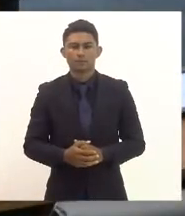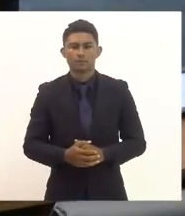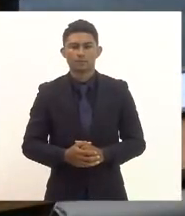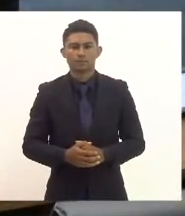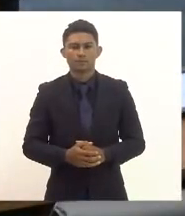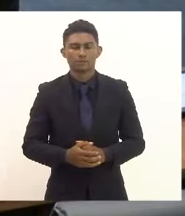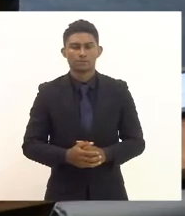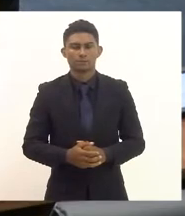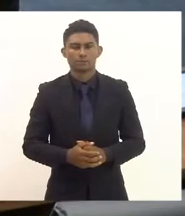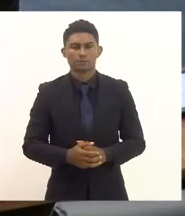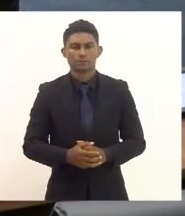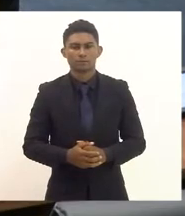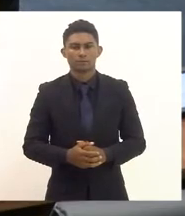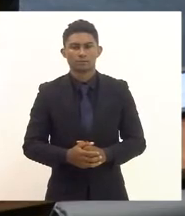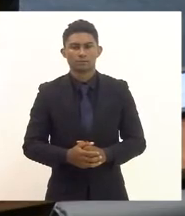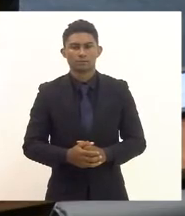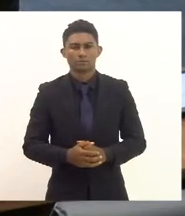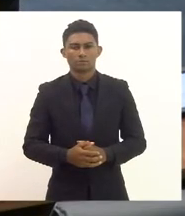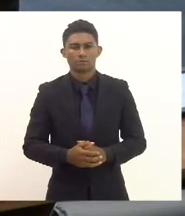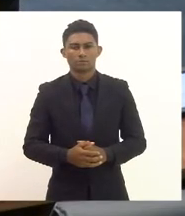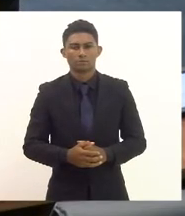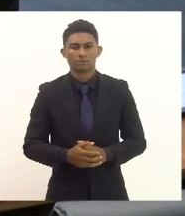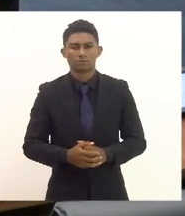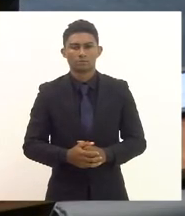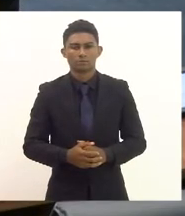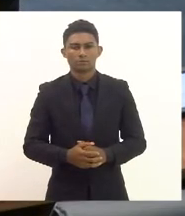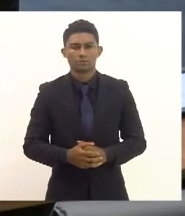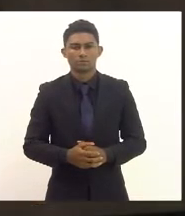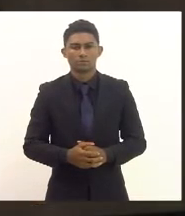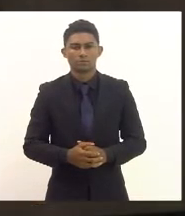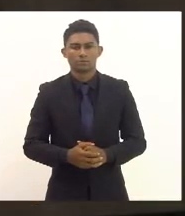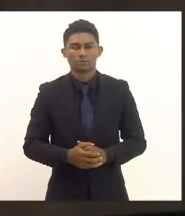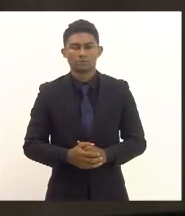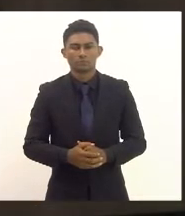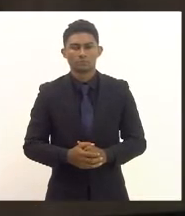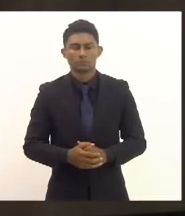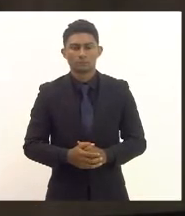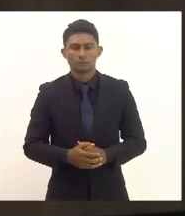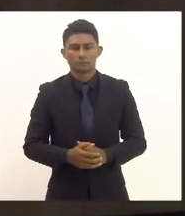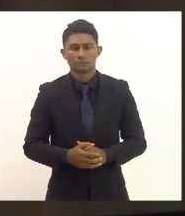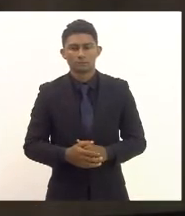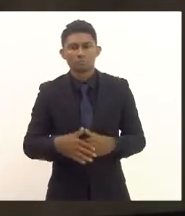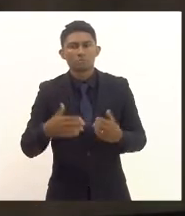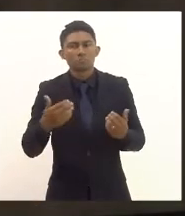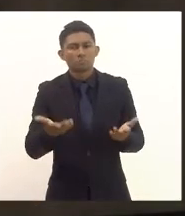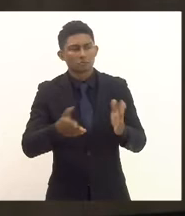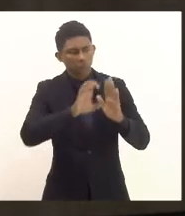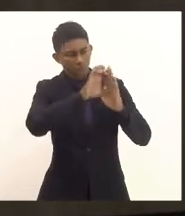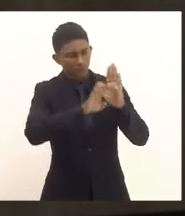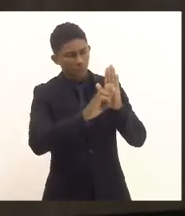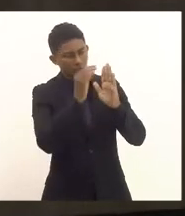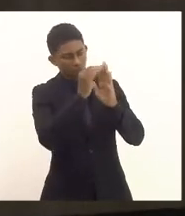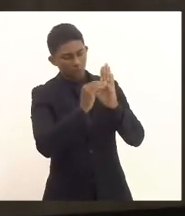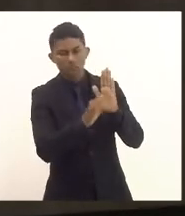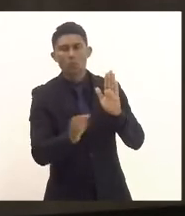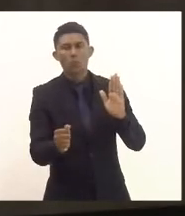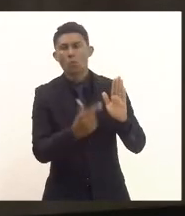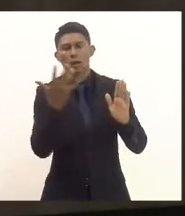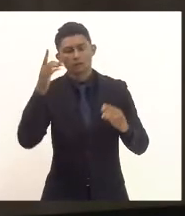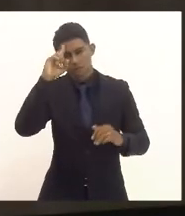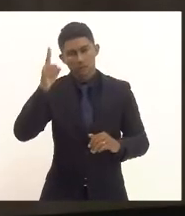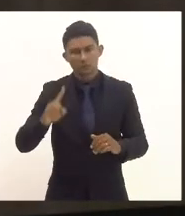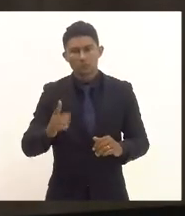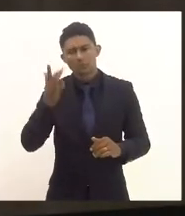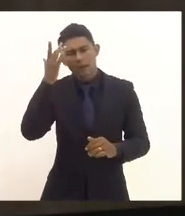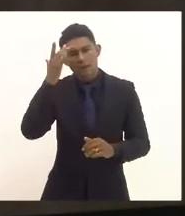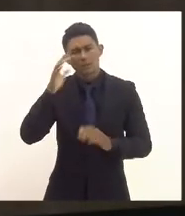E aí o seu presente eu não sei quantas emendas recebeu pelo que me contava apenas